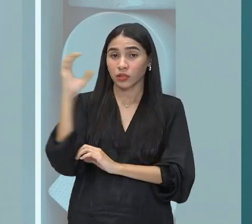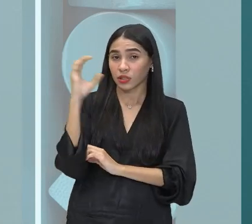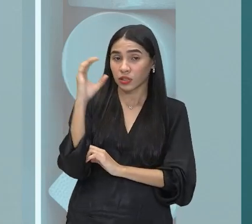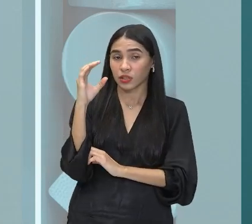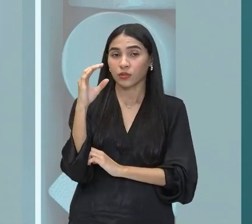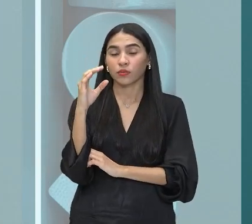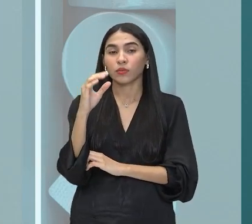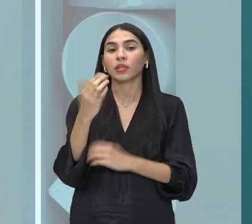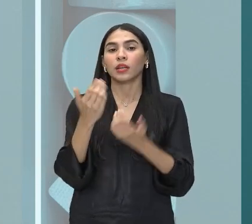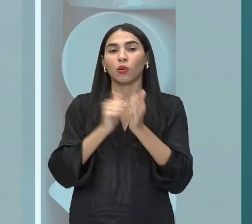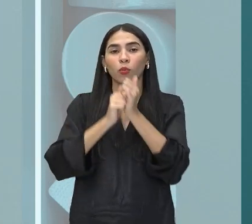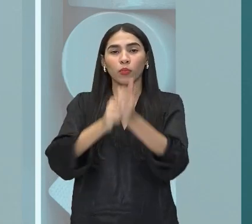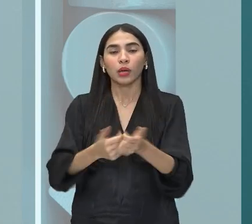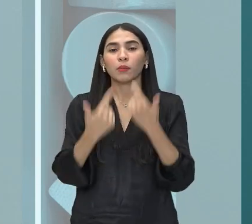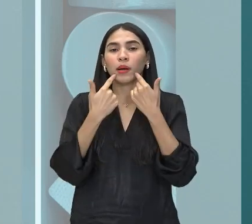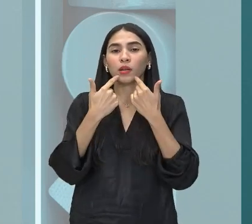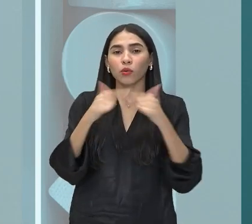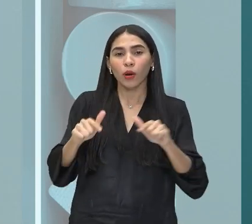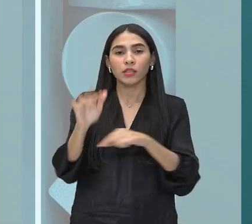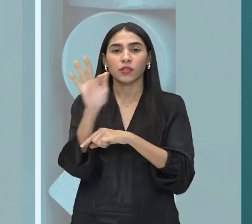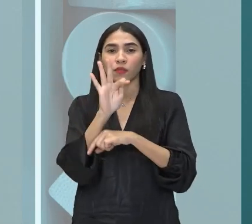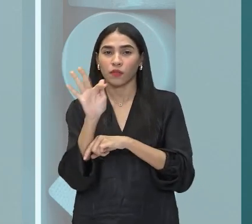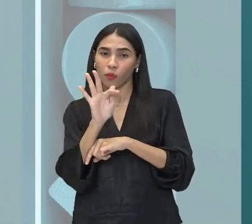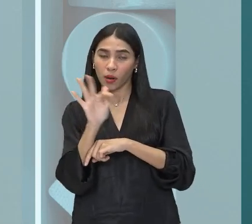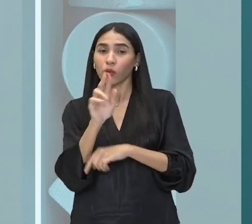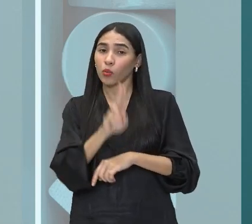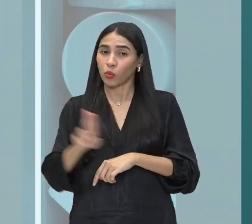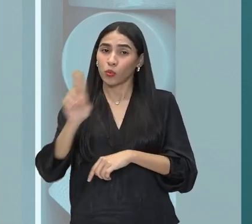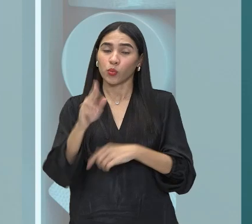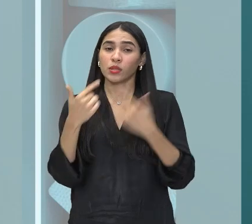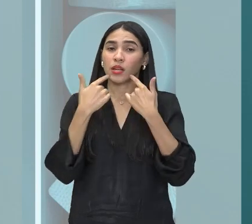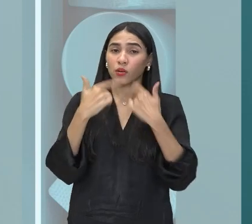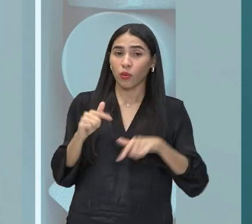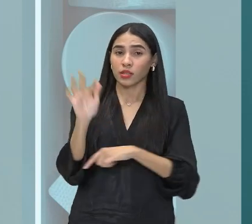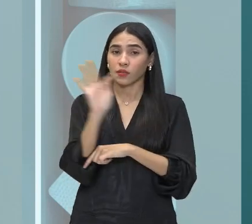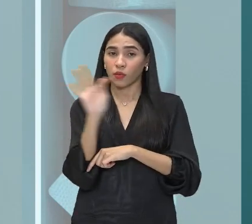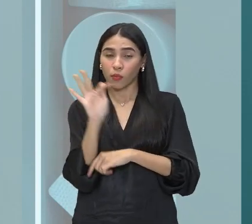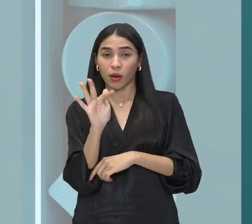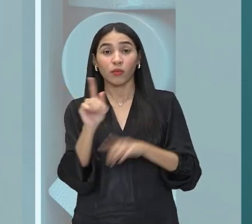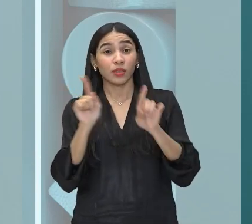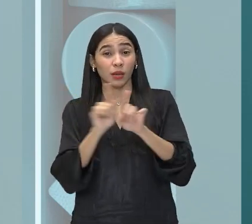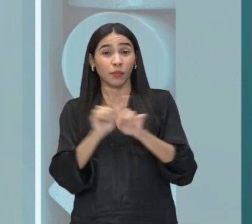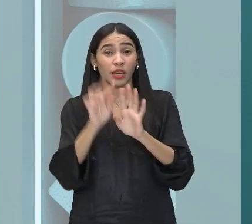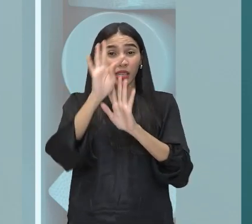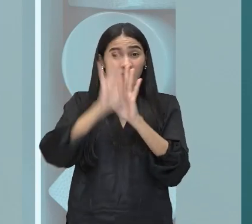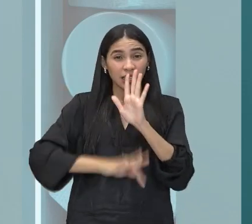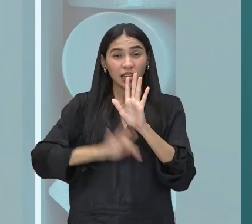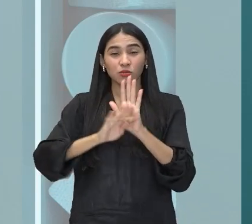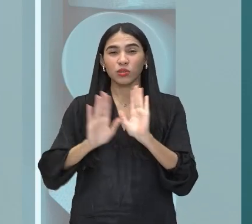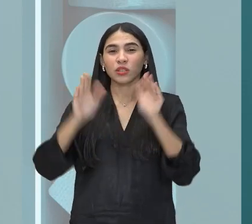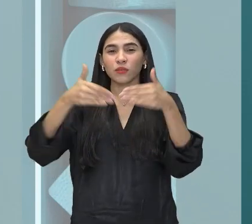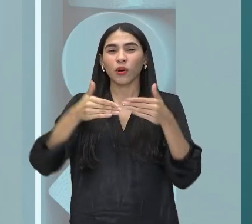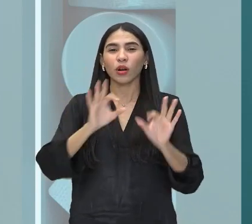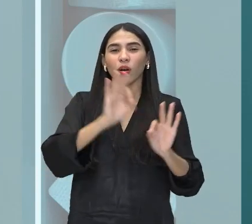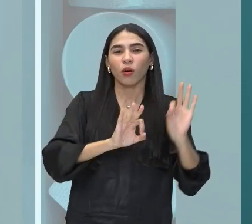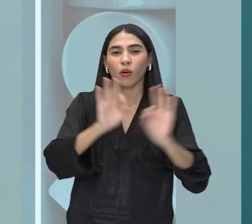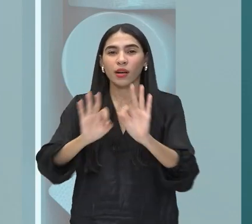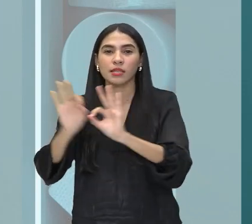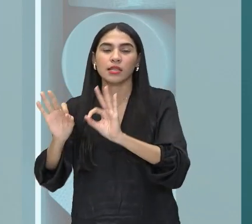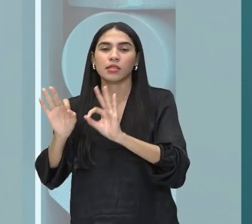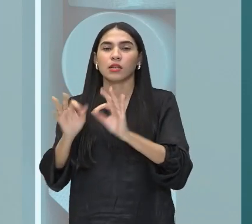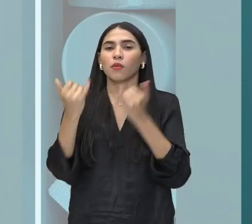linguagem formal, certo? Ele faz uso dessa linguagem formal e um texto que preza pela organização como